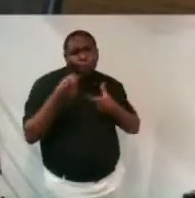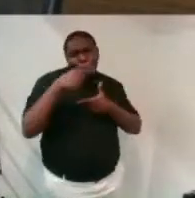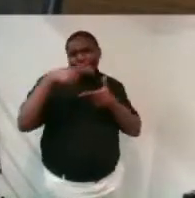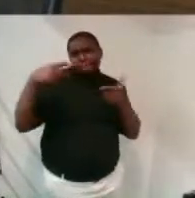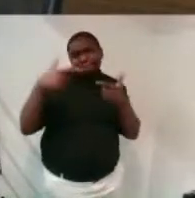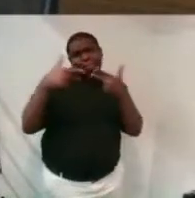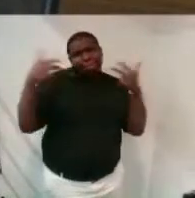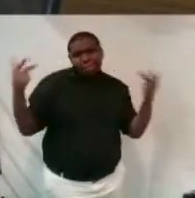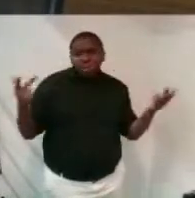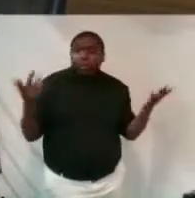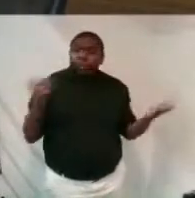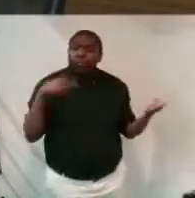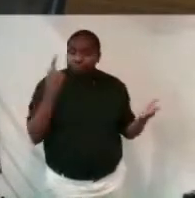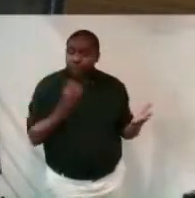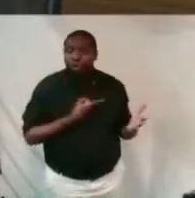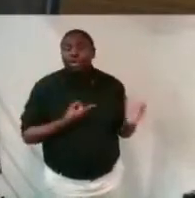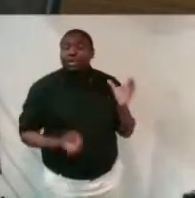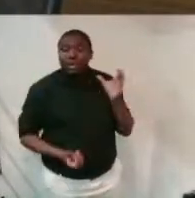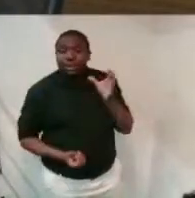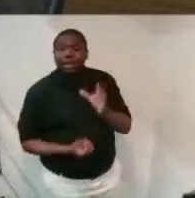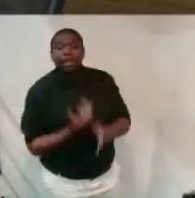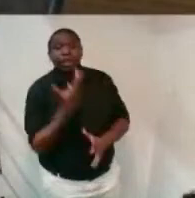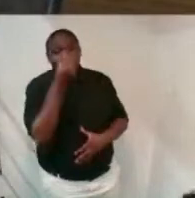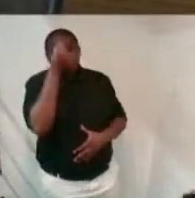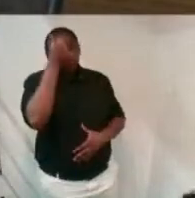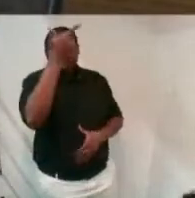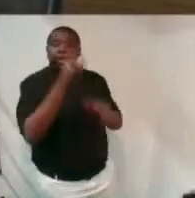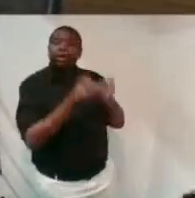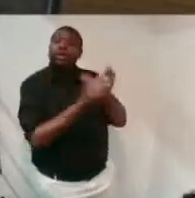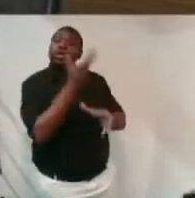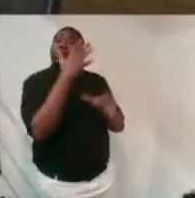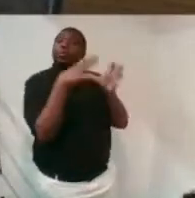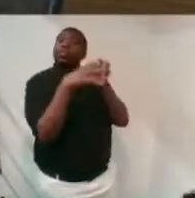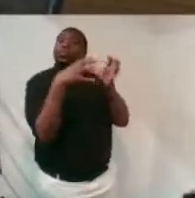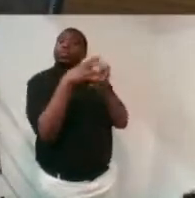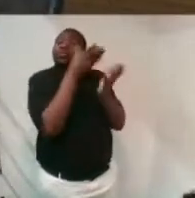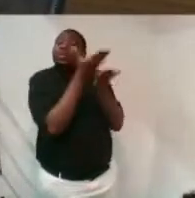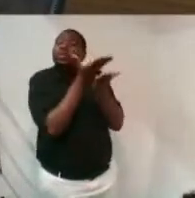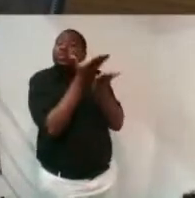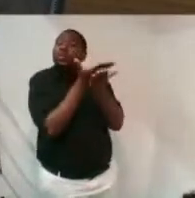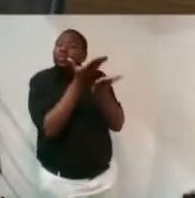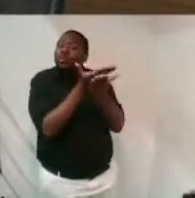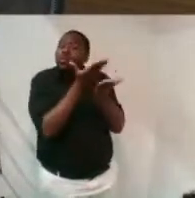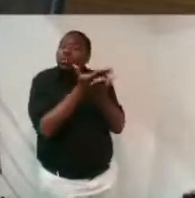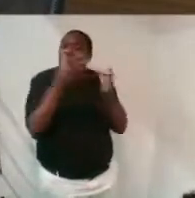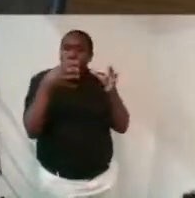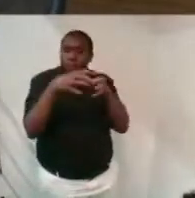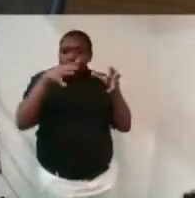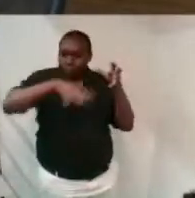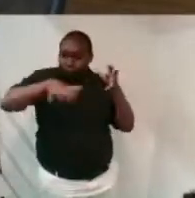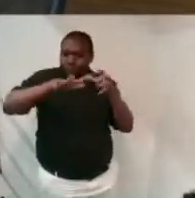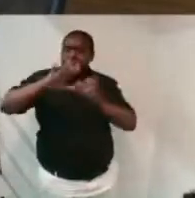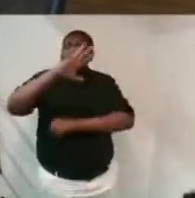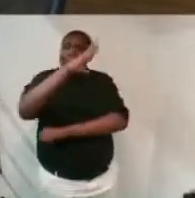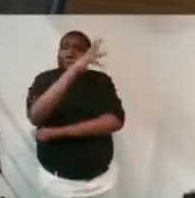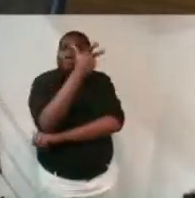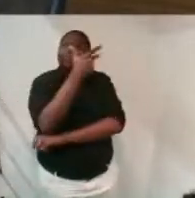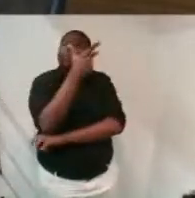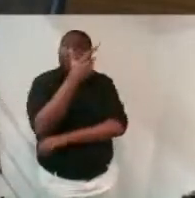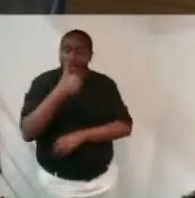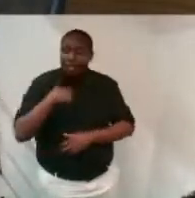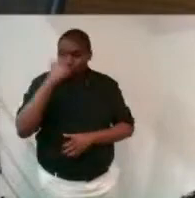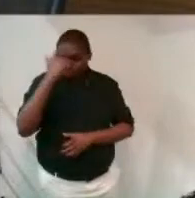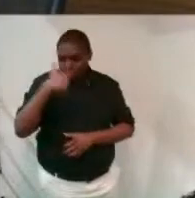esse grupo de estudo no Conselho Nacional do Ministério Público, mais especificamente na Comissão do Meio Ambiente, que eu tenho a honra de